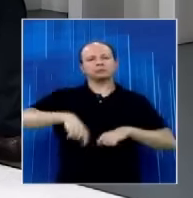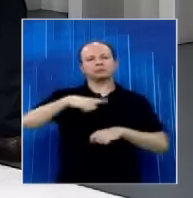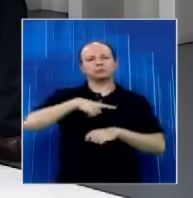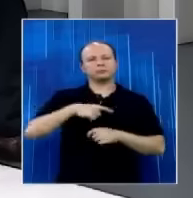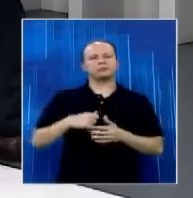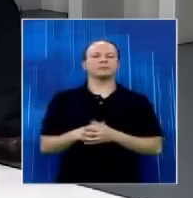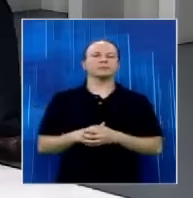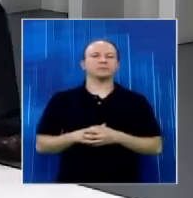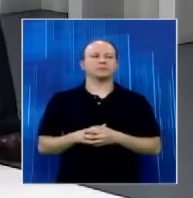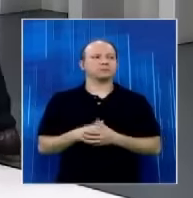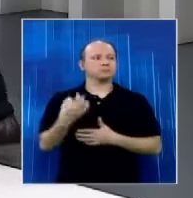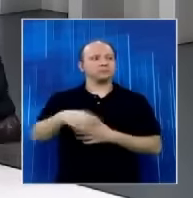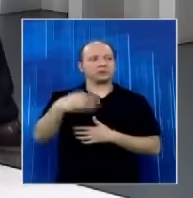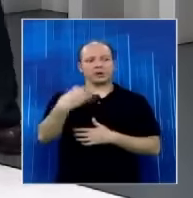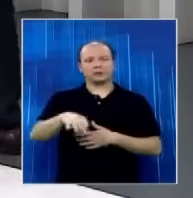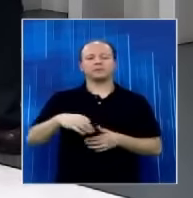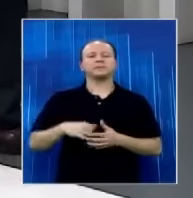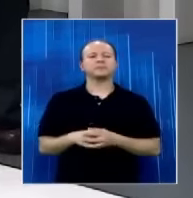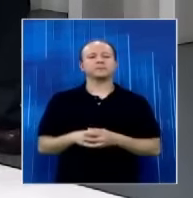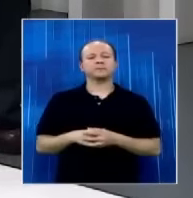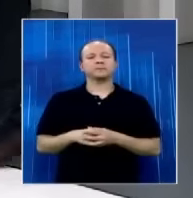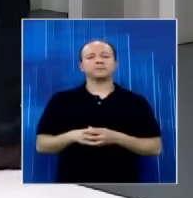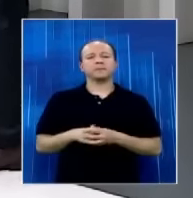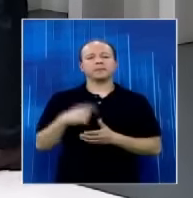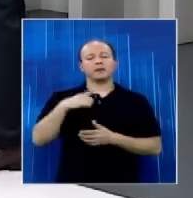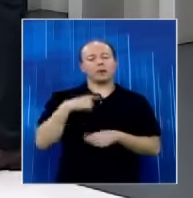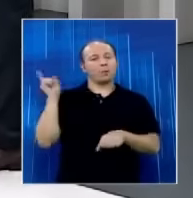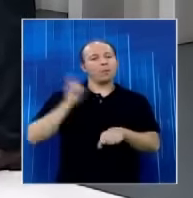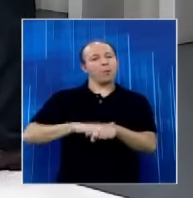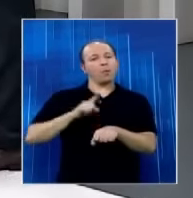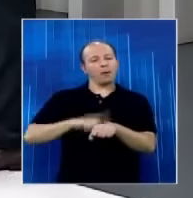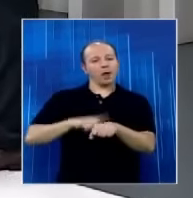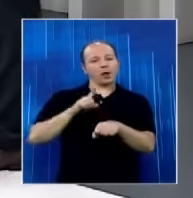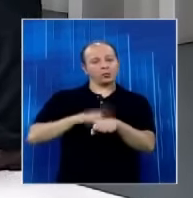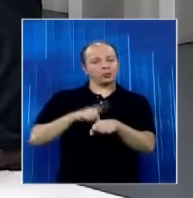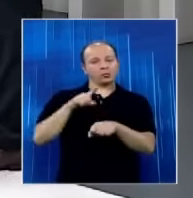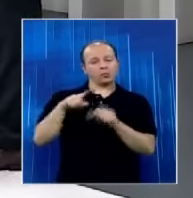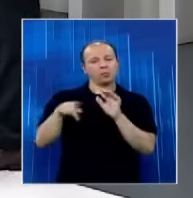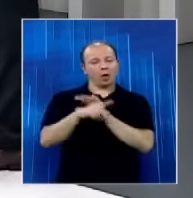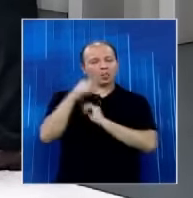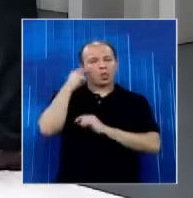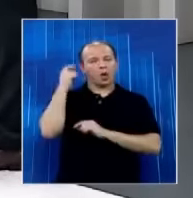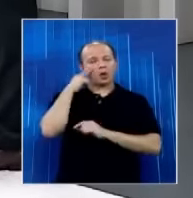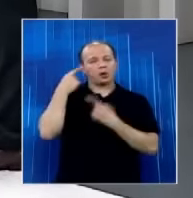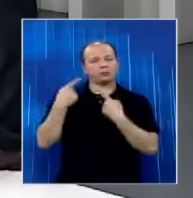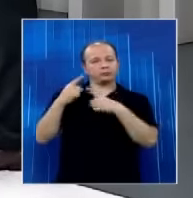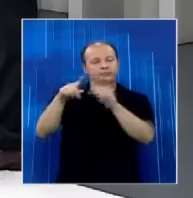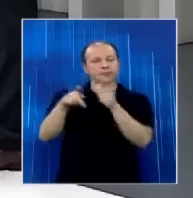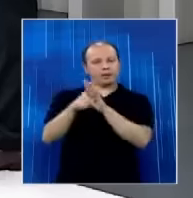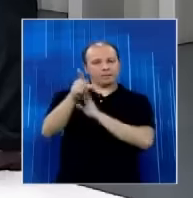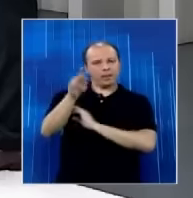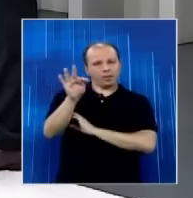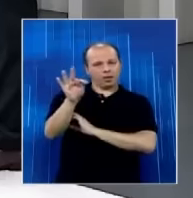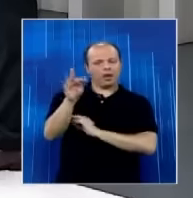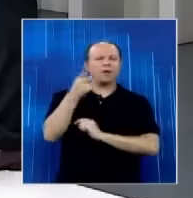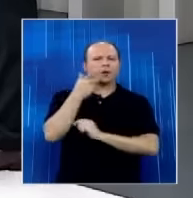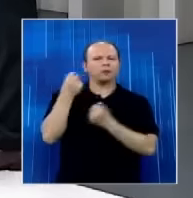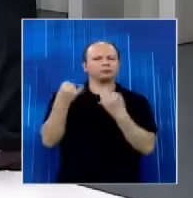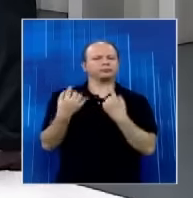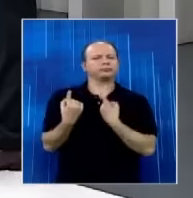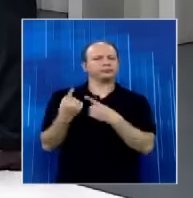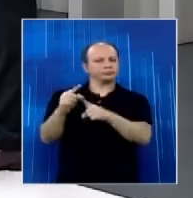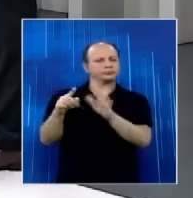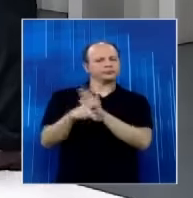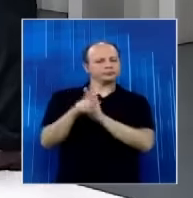que engloba todo mundo. Né? Exatamente. Aí a gente teve o momento em que o Dória fez a crítica direta ao PT, quando ele falou que o